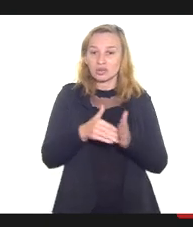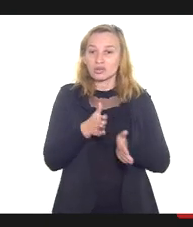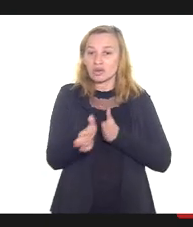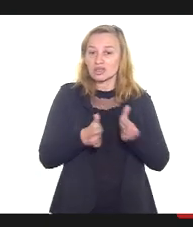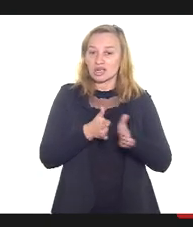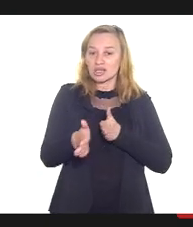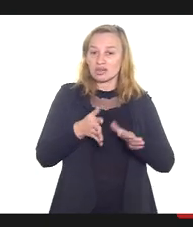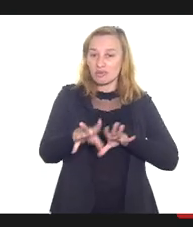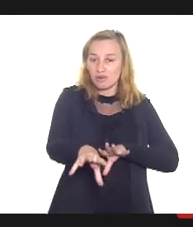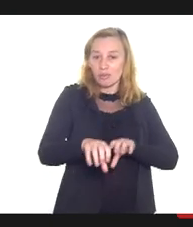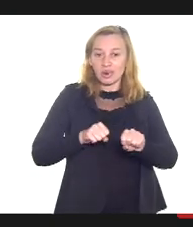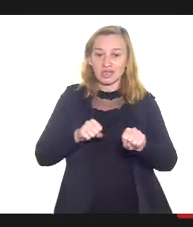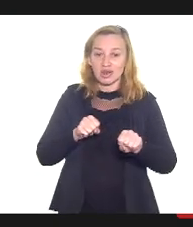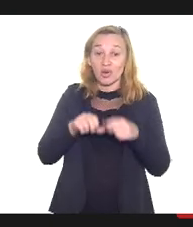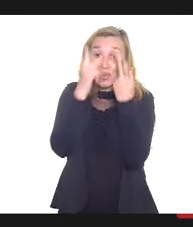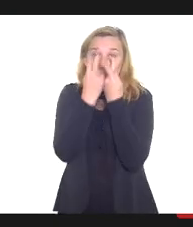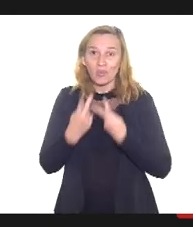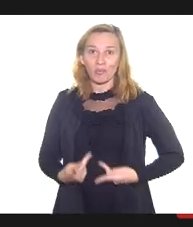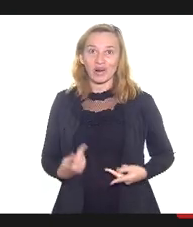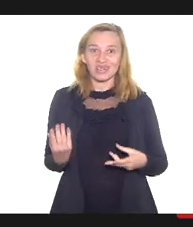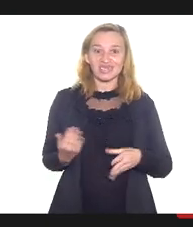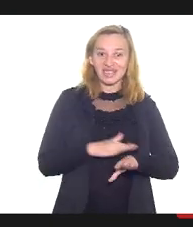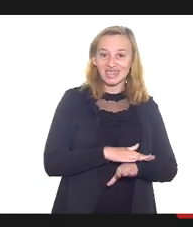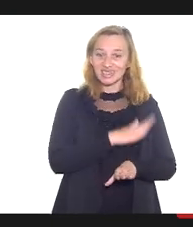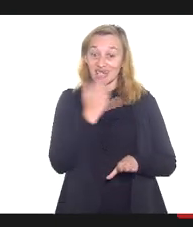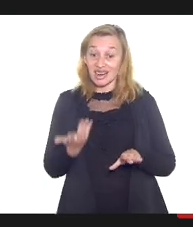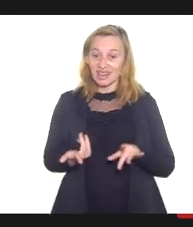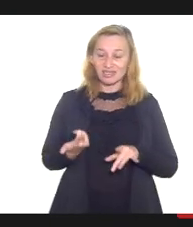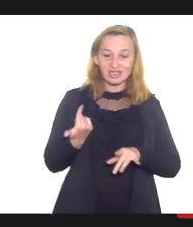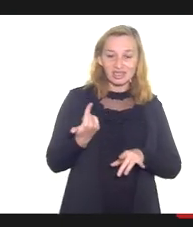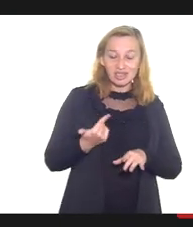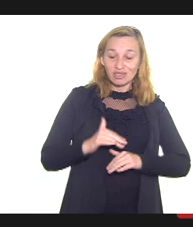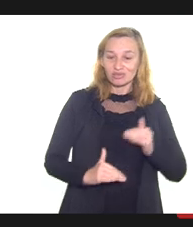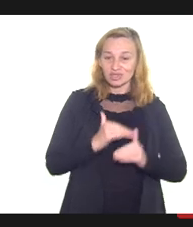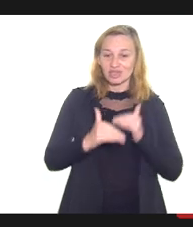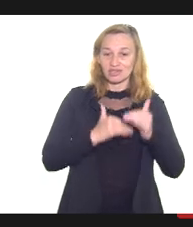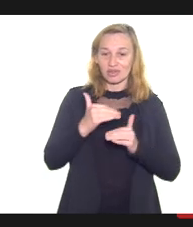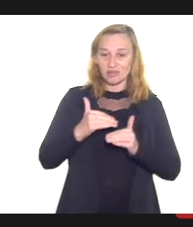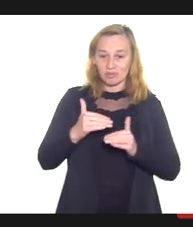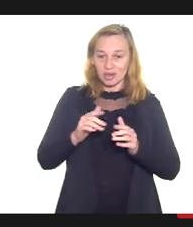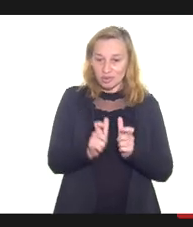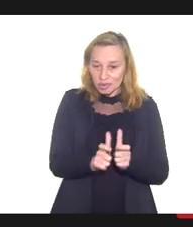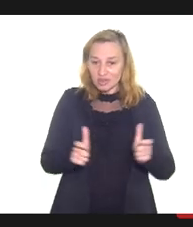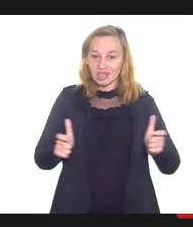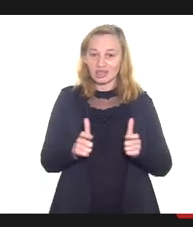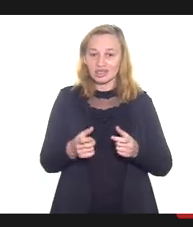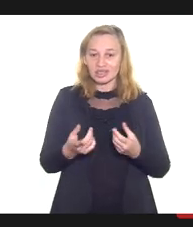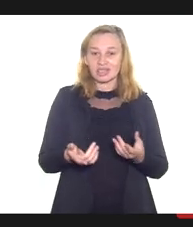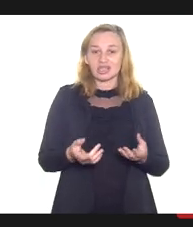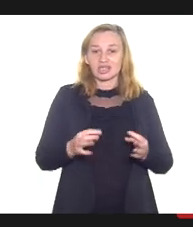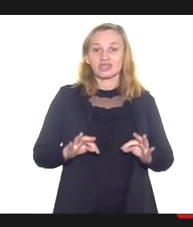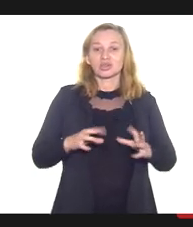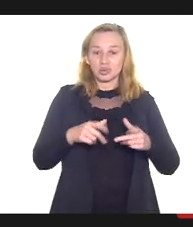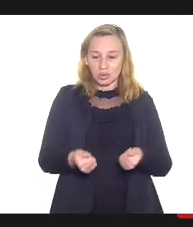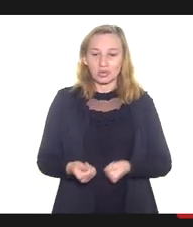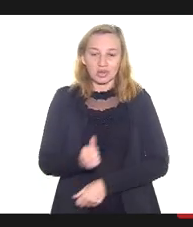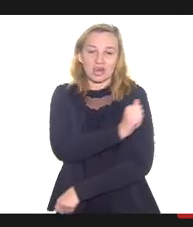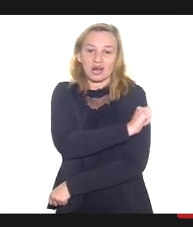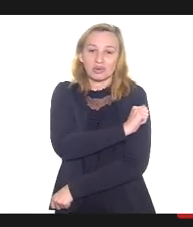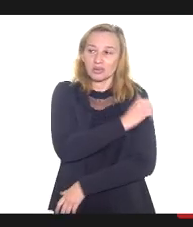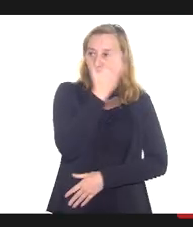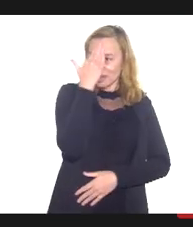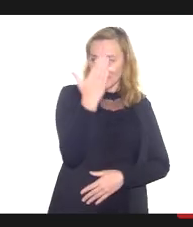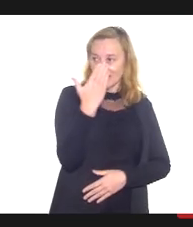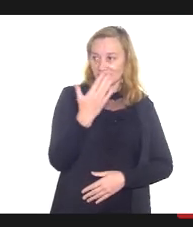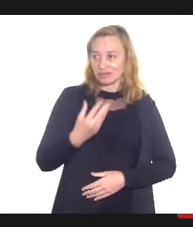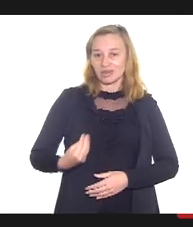formação humana integral, né, que busque garantir o pleno desenvolvimento intelectual dos estudantes. Tá? Obrigada